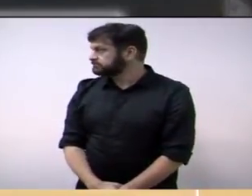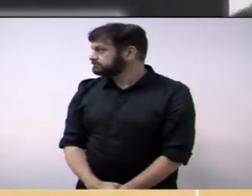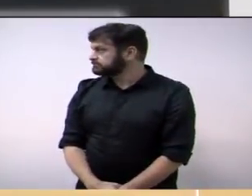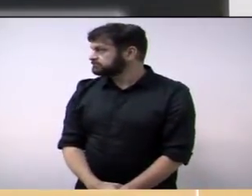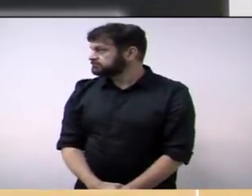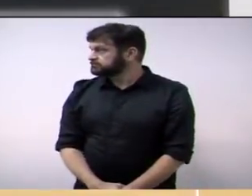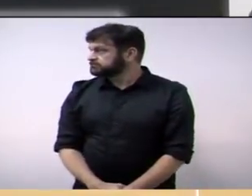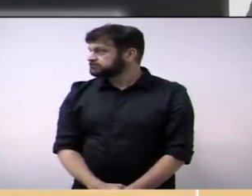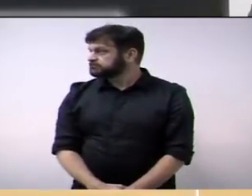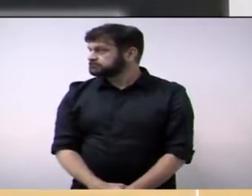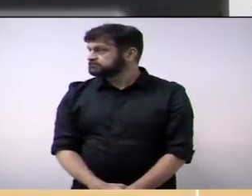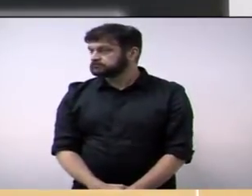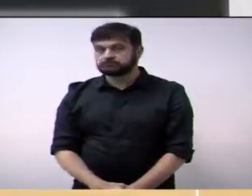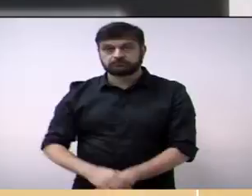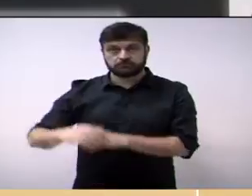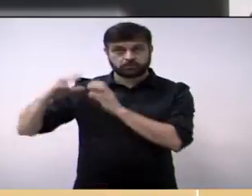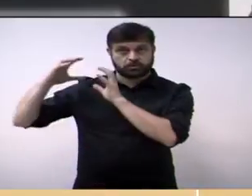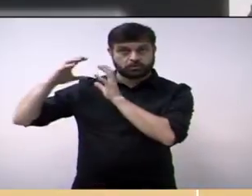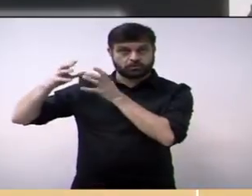Com a palavra, vereador Zé Coco.